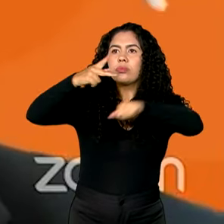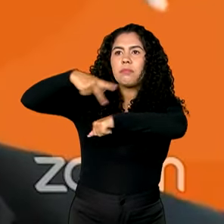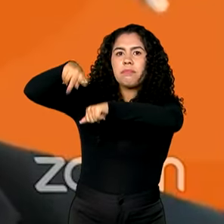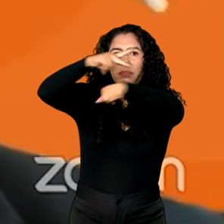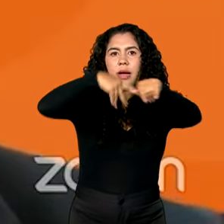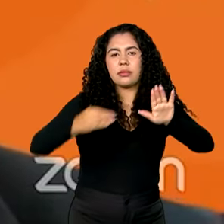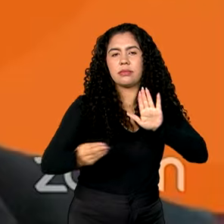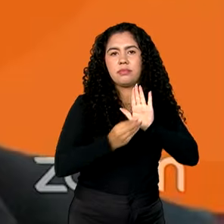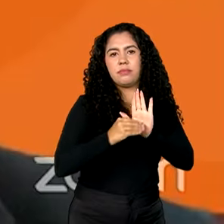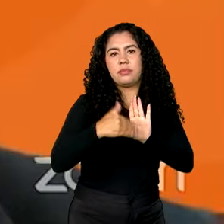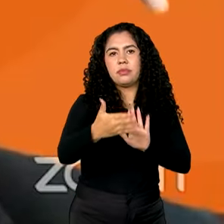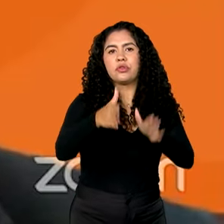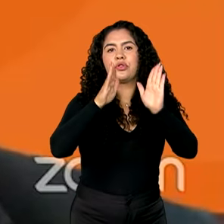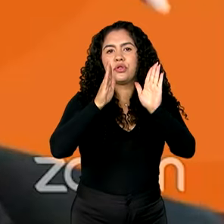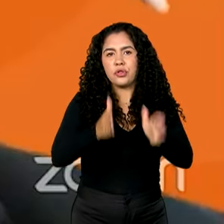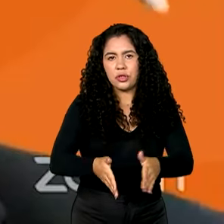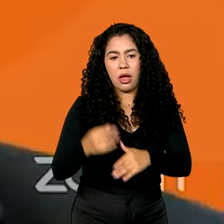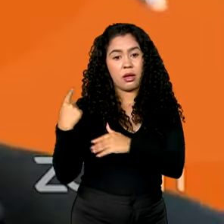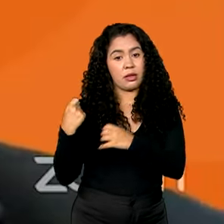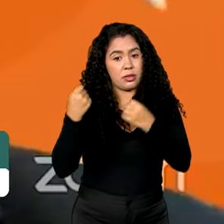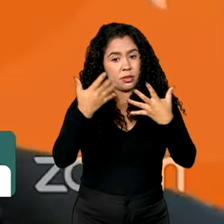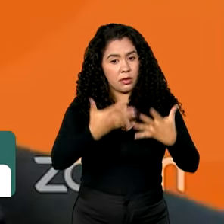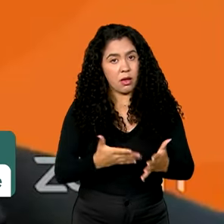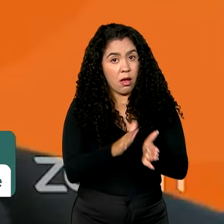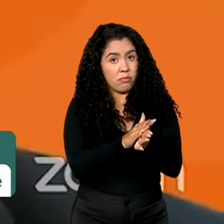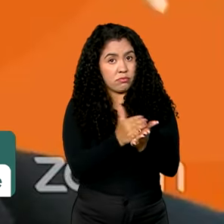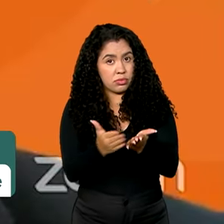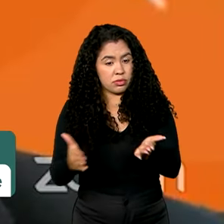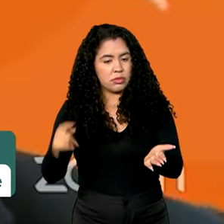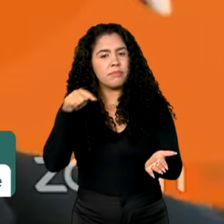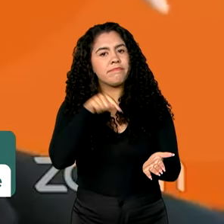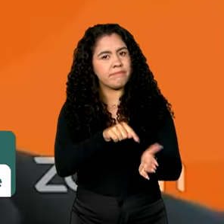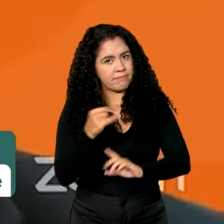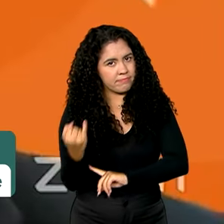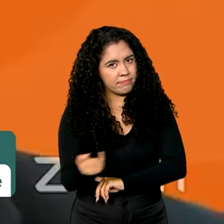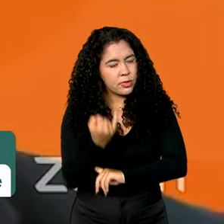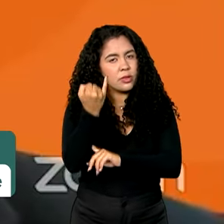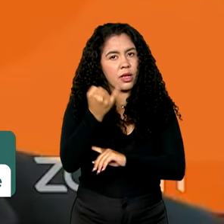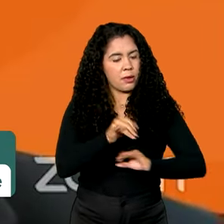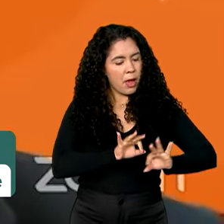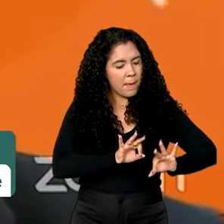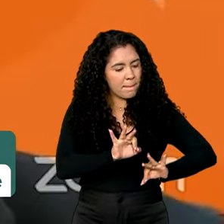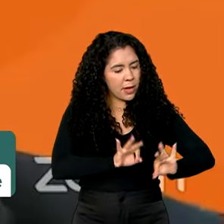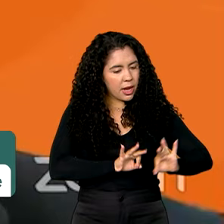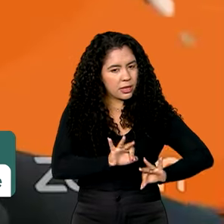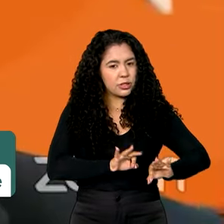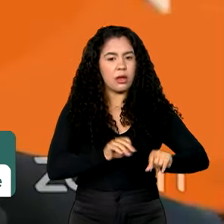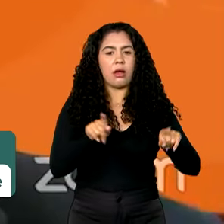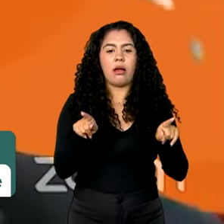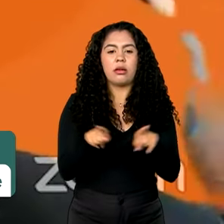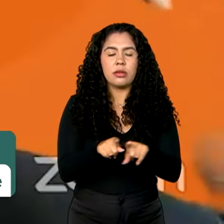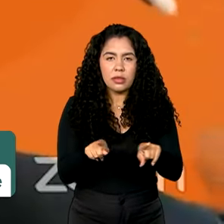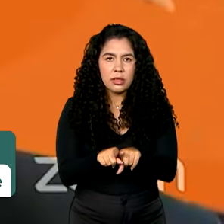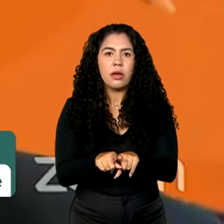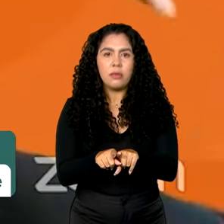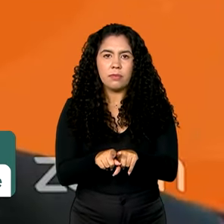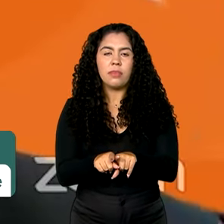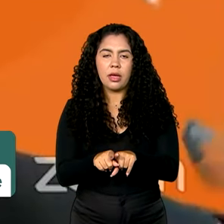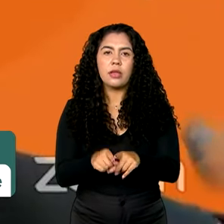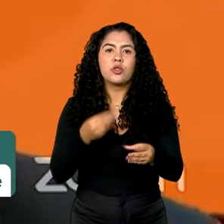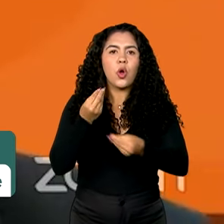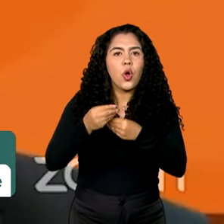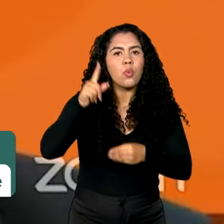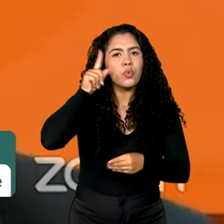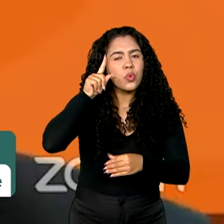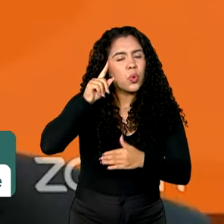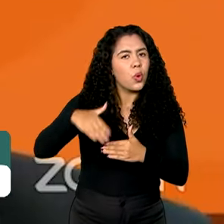certeza será um importante instrumento tanto para o planejamento quanto para a formulação do cotidiano